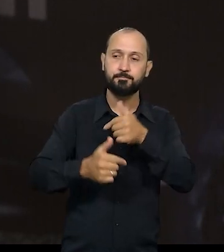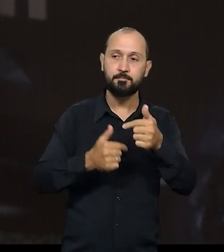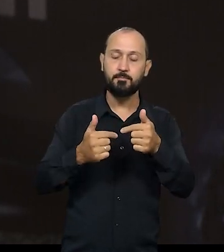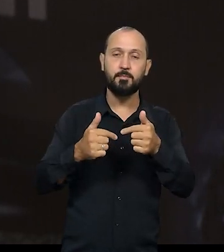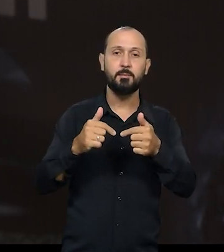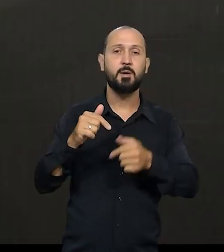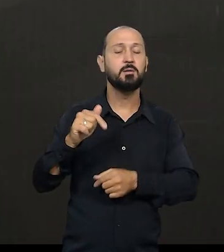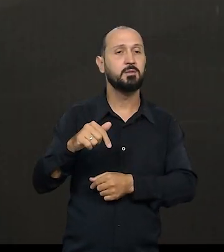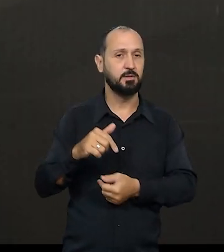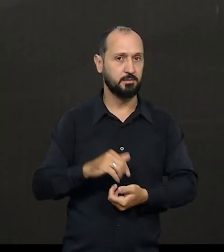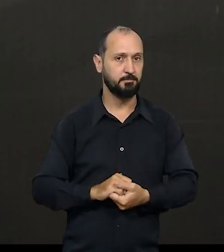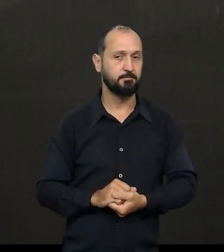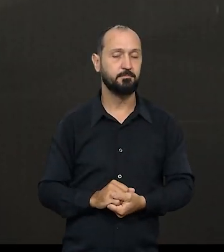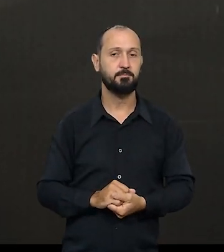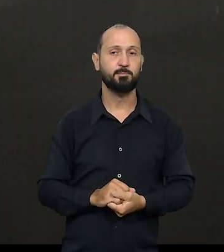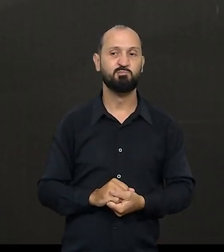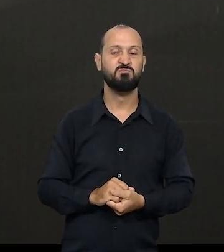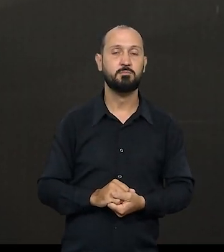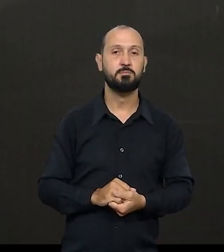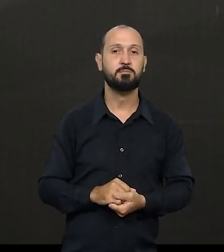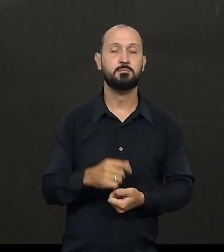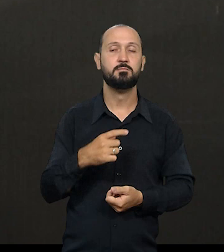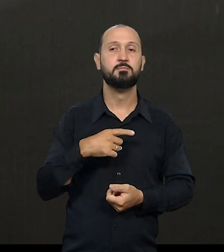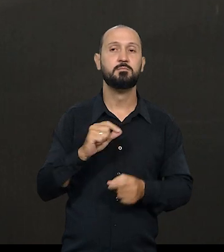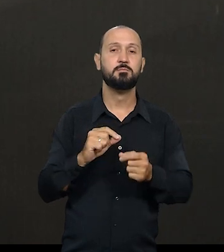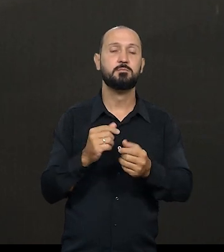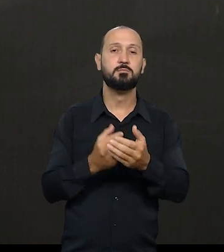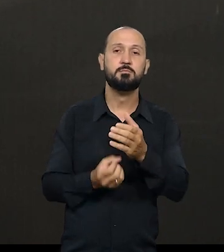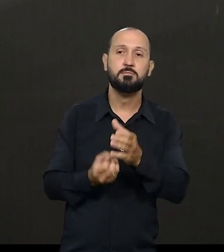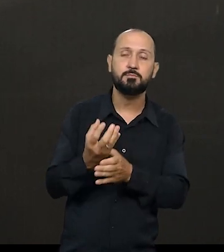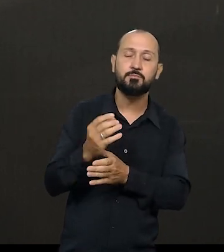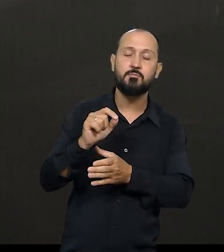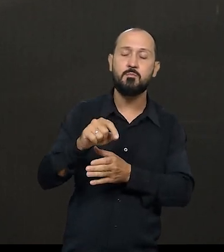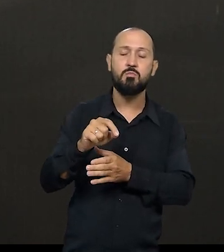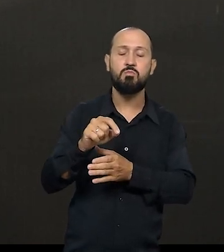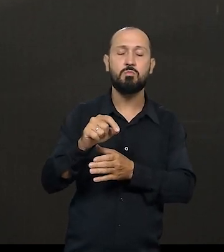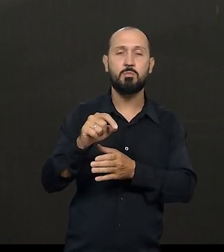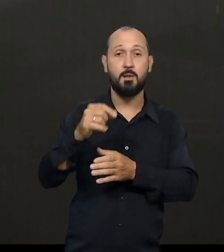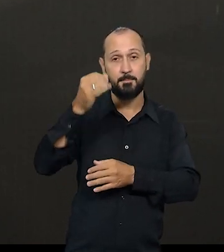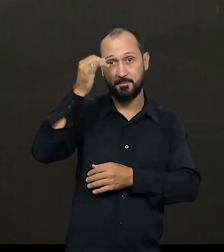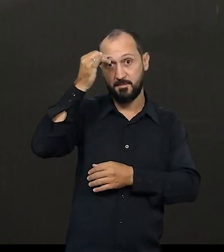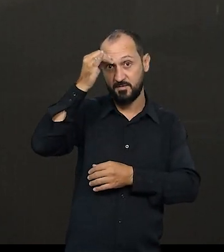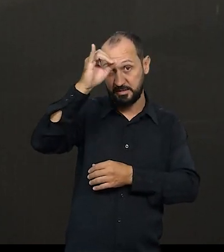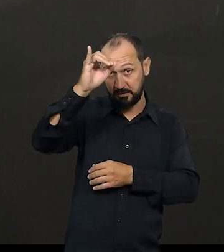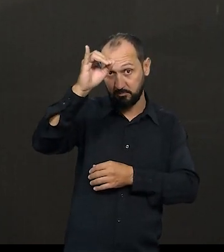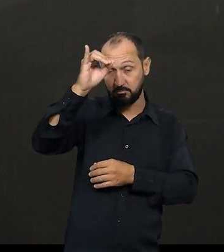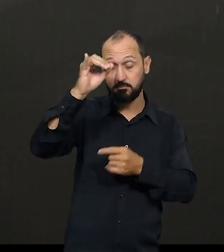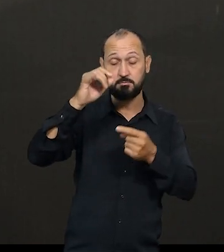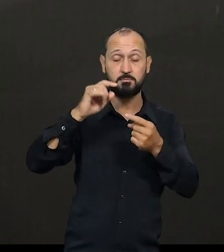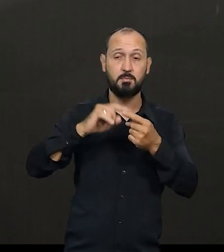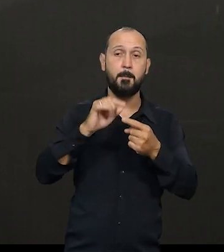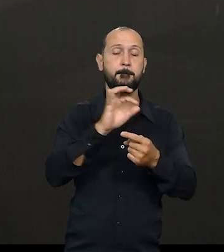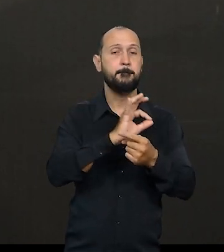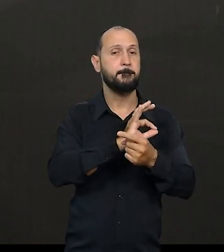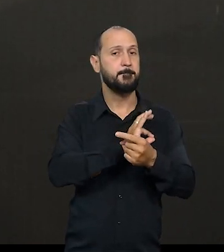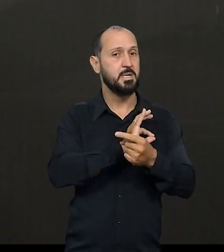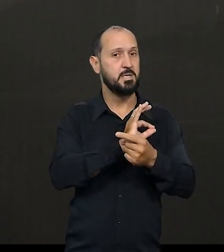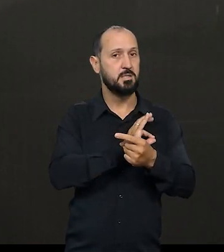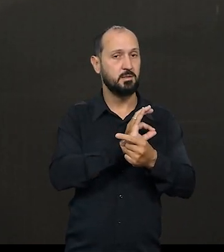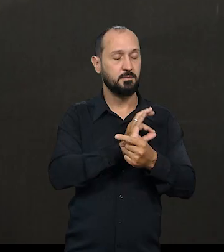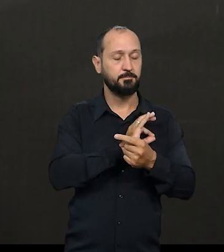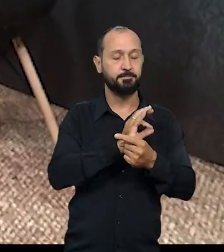da Cavalaria? Então a Cavalaria ela presta atividades tanto na parte preventiva, né? Policiamento